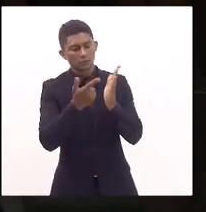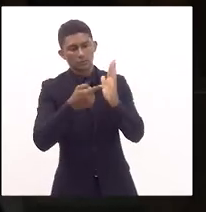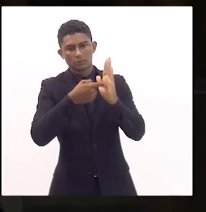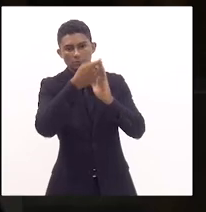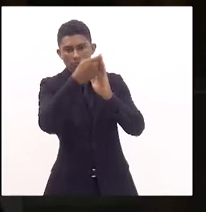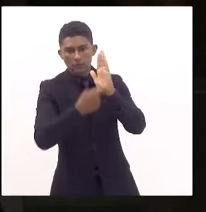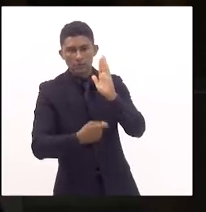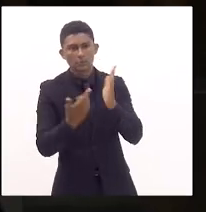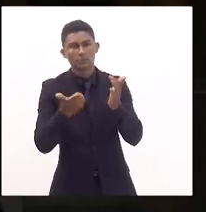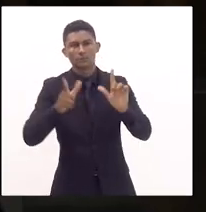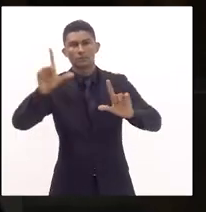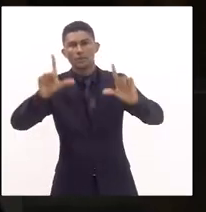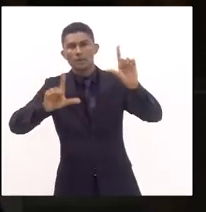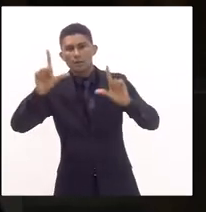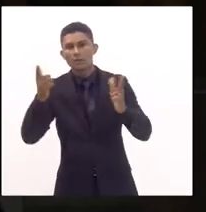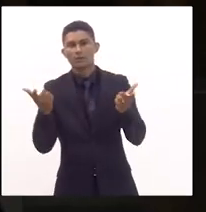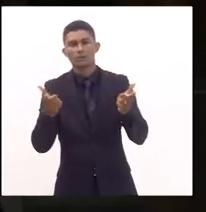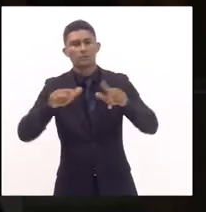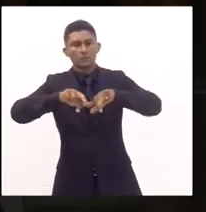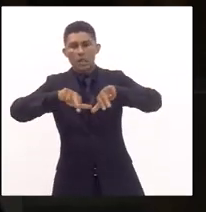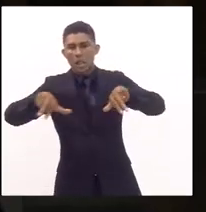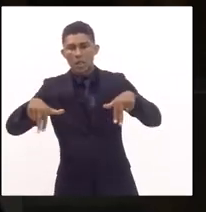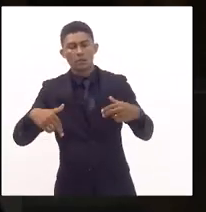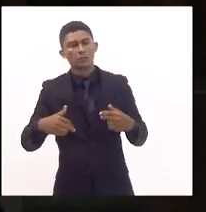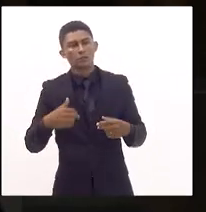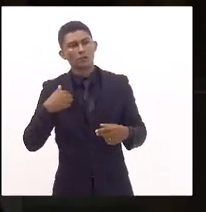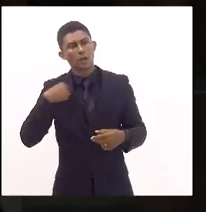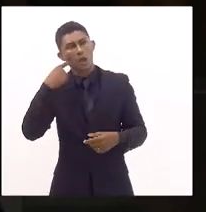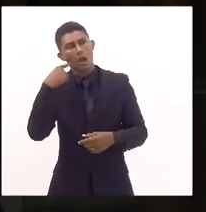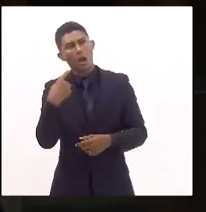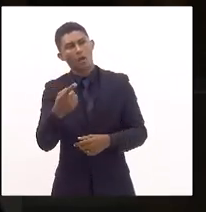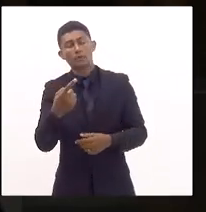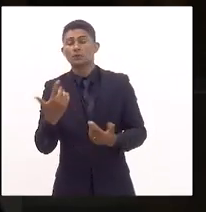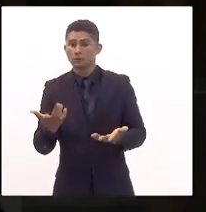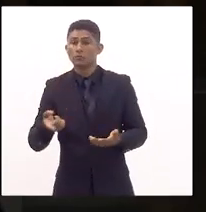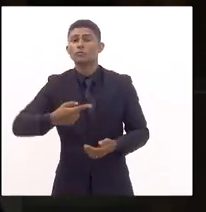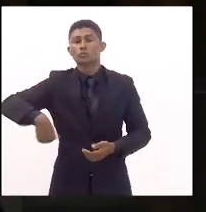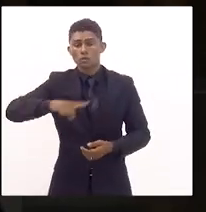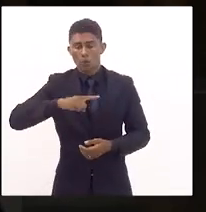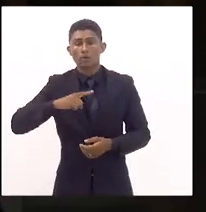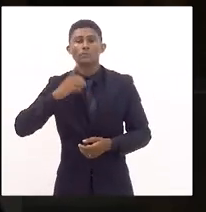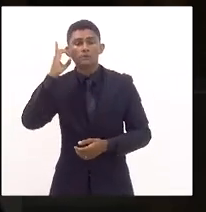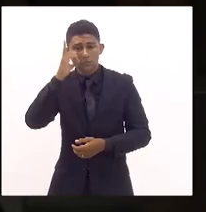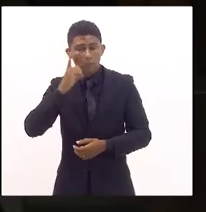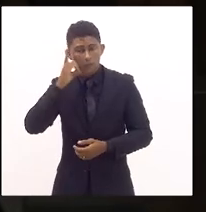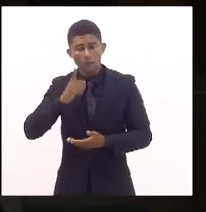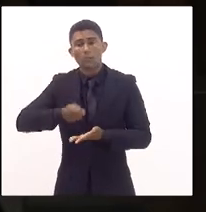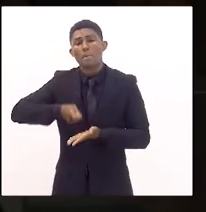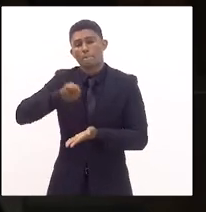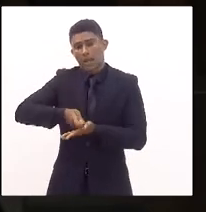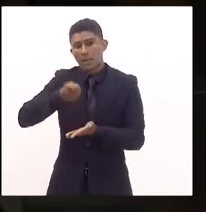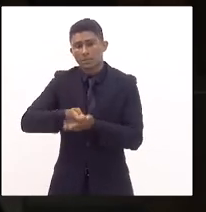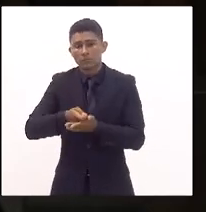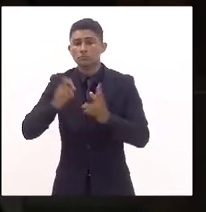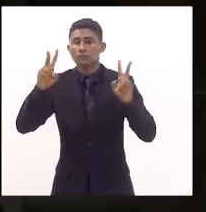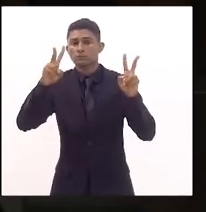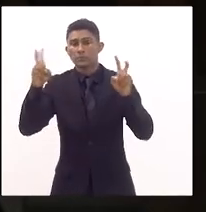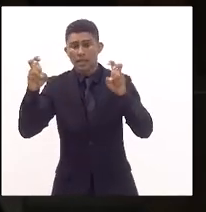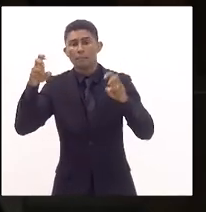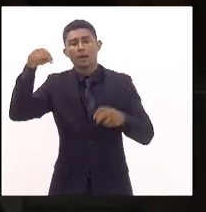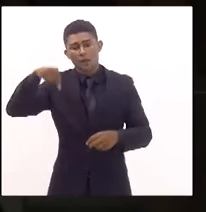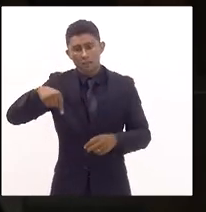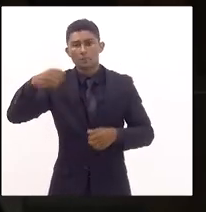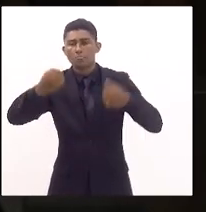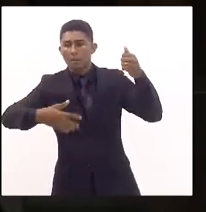televisada, temos também a obrigação, como parlamentares, de repercutir esse tema aqui no